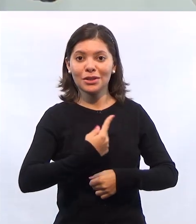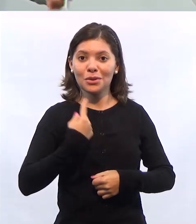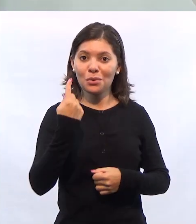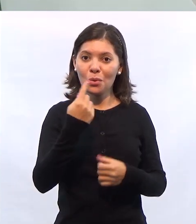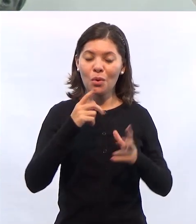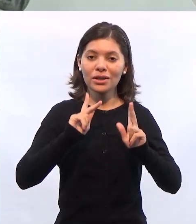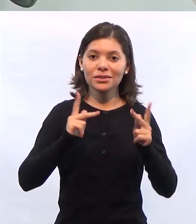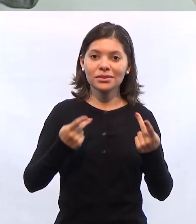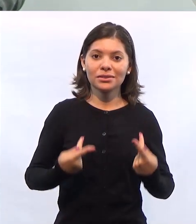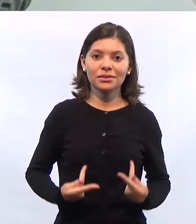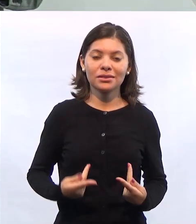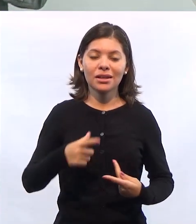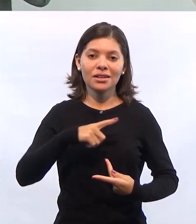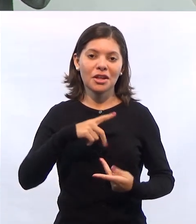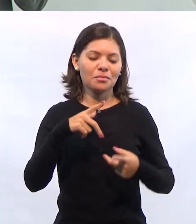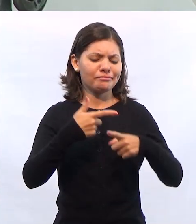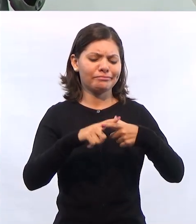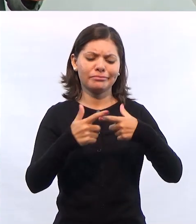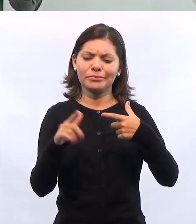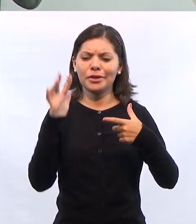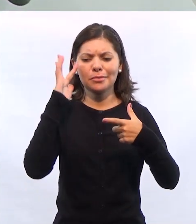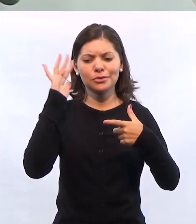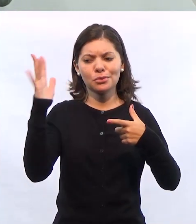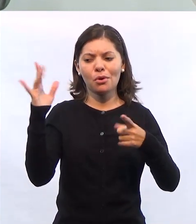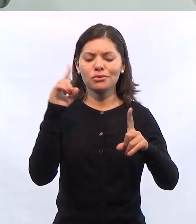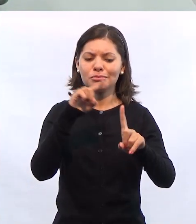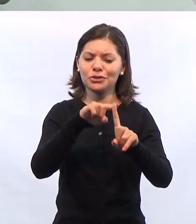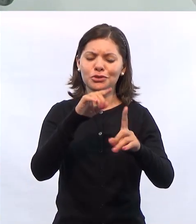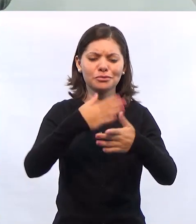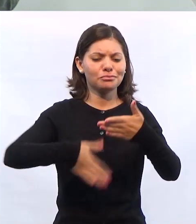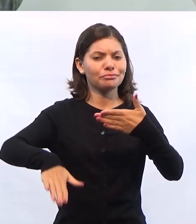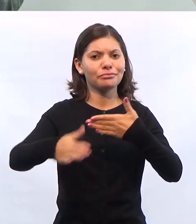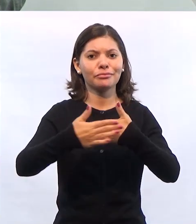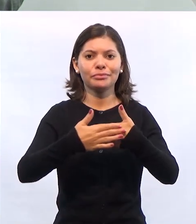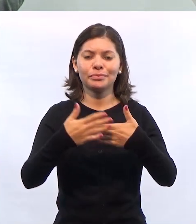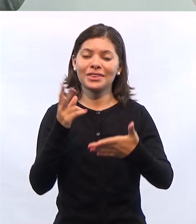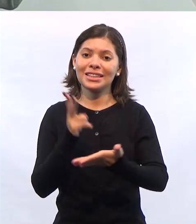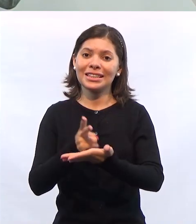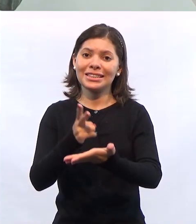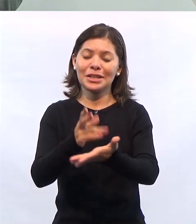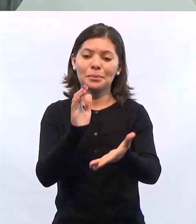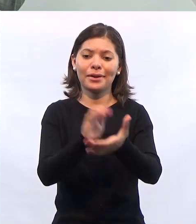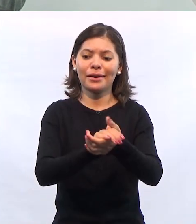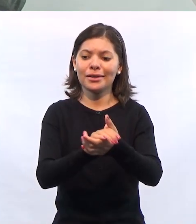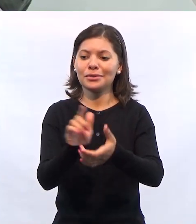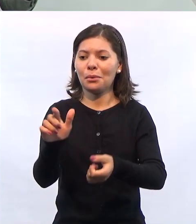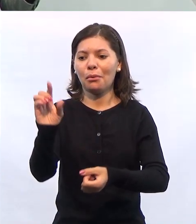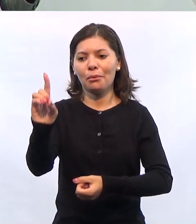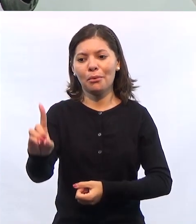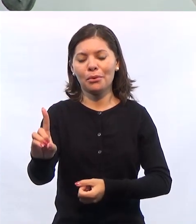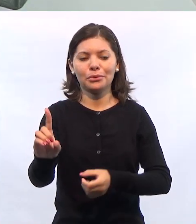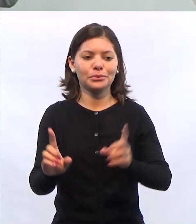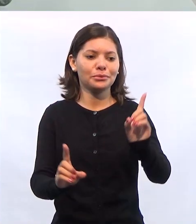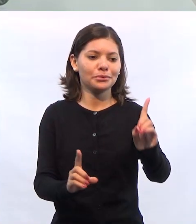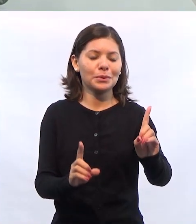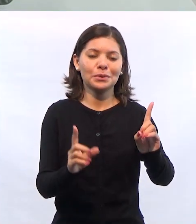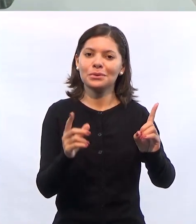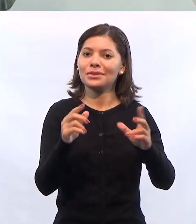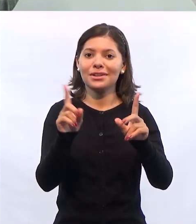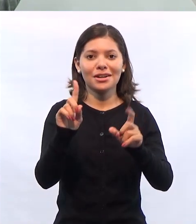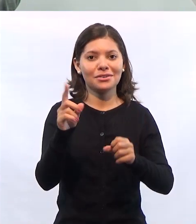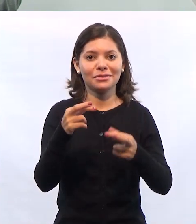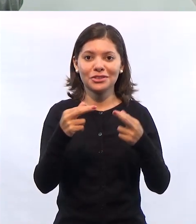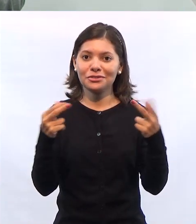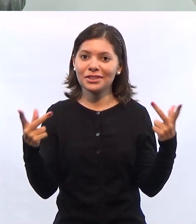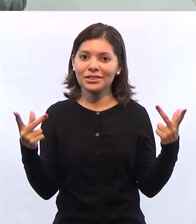e nós pessoas seres humanos temos nossos problemas sonhos objetivos e tudo mais e nem sempre casa com um do outro com aquele